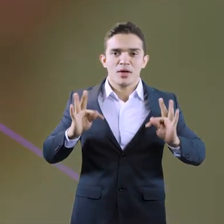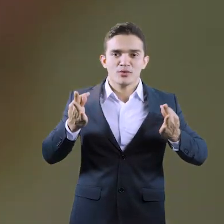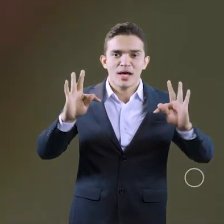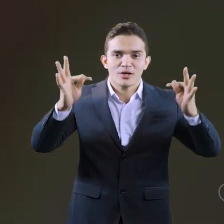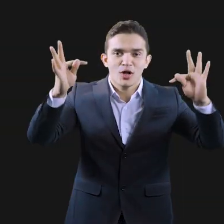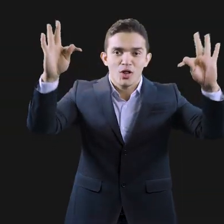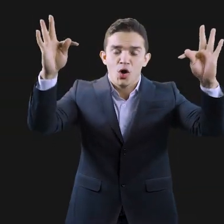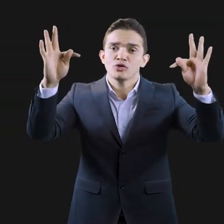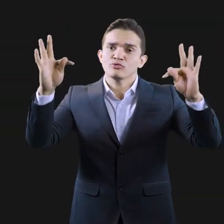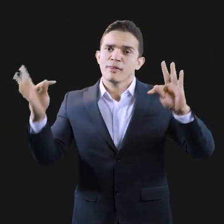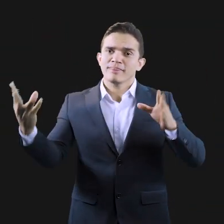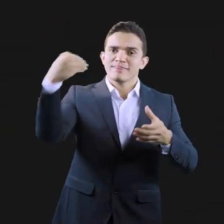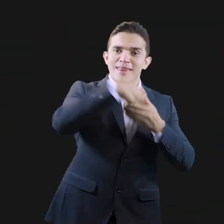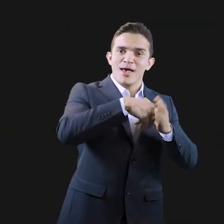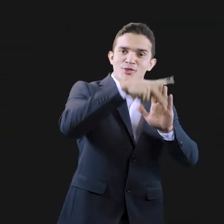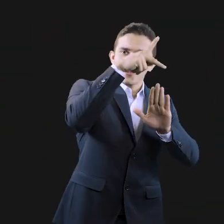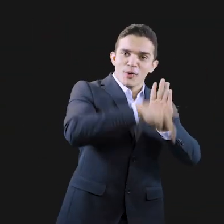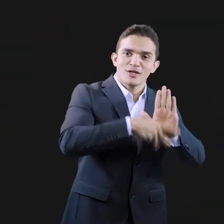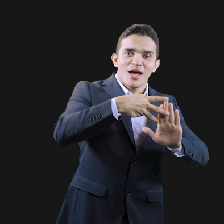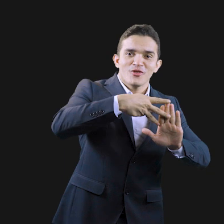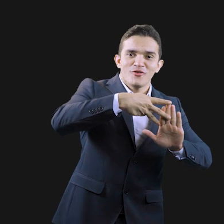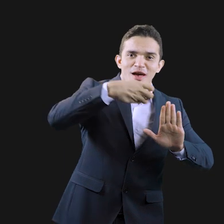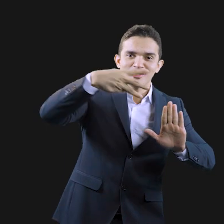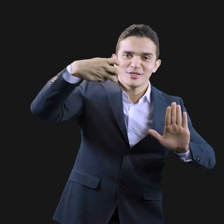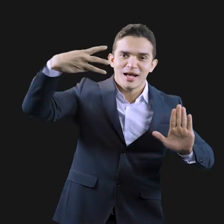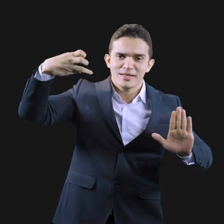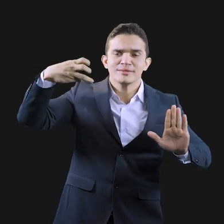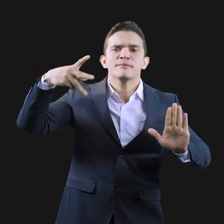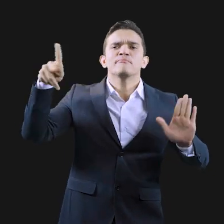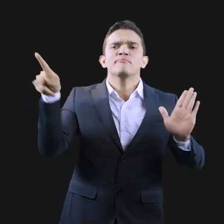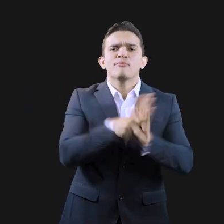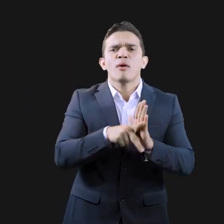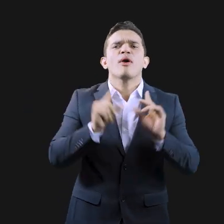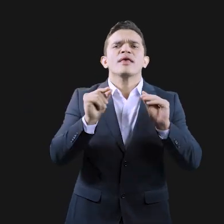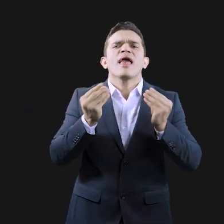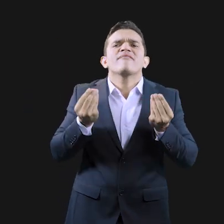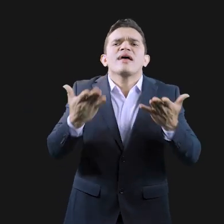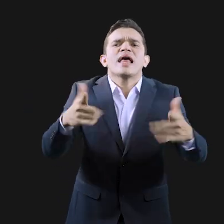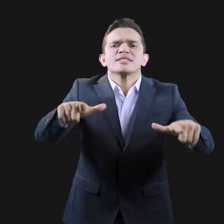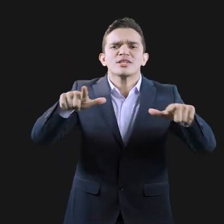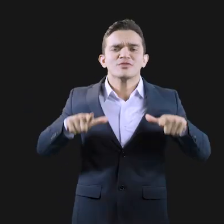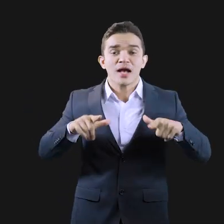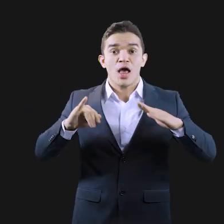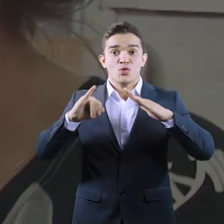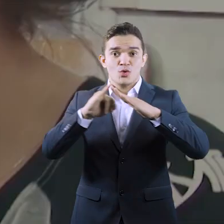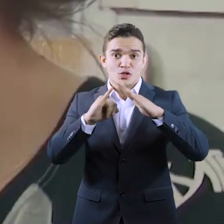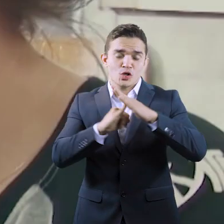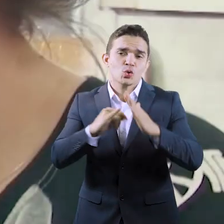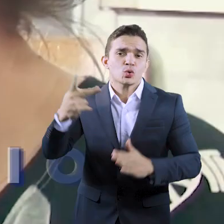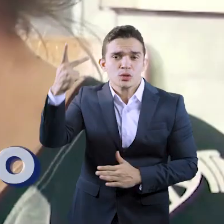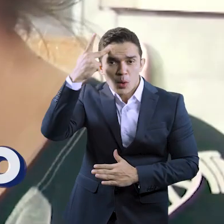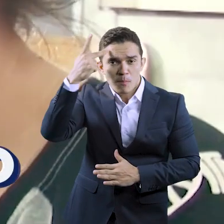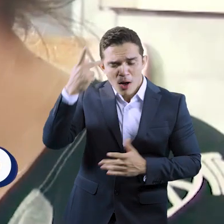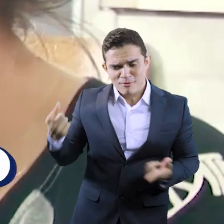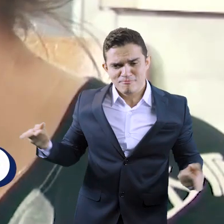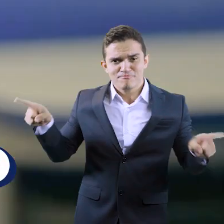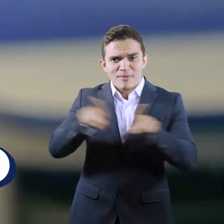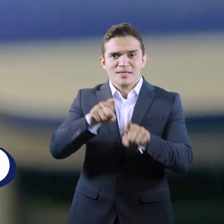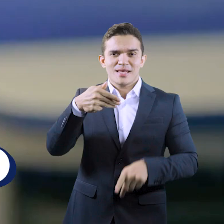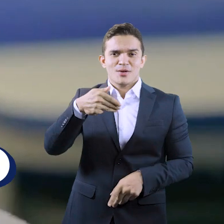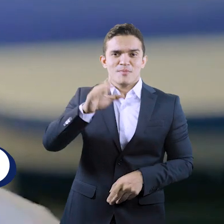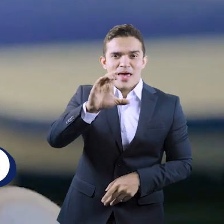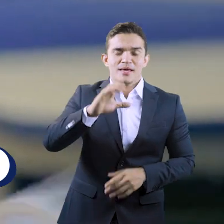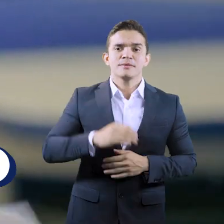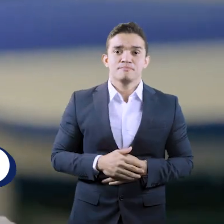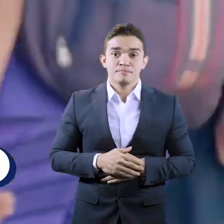projeto Verticaliza, que será emitido pelo Instituto Federal de São Paulo, parceiro do MEC nesta ação. As